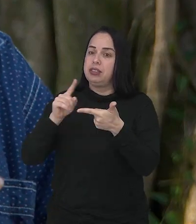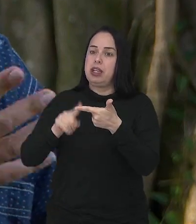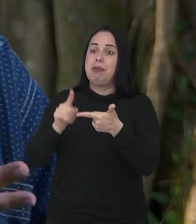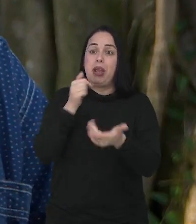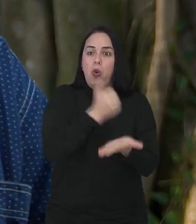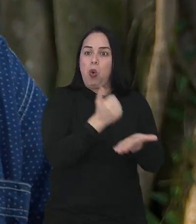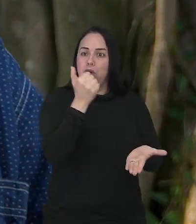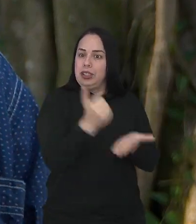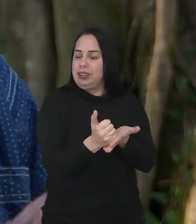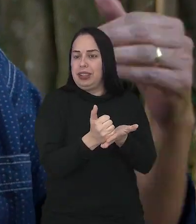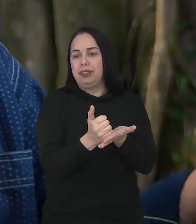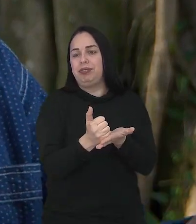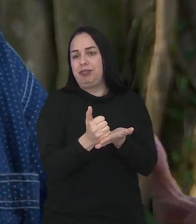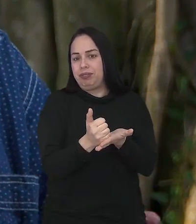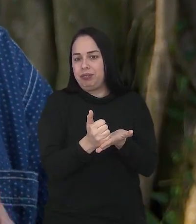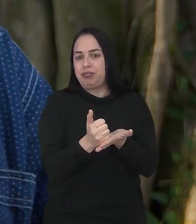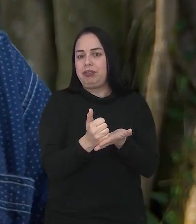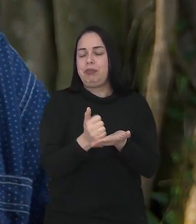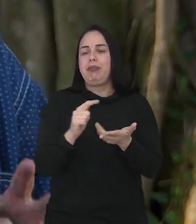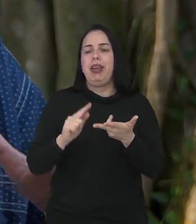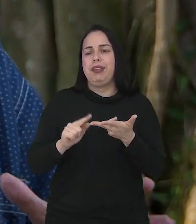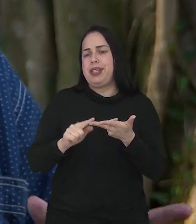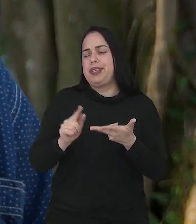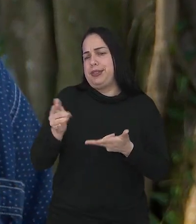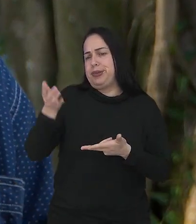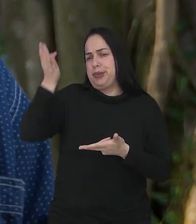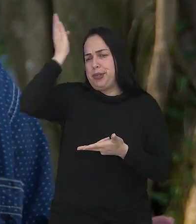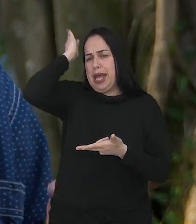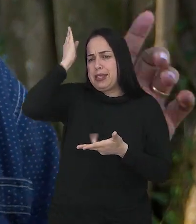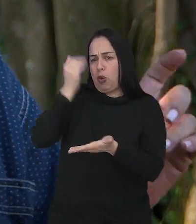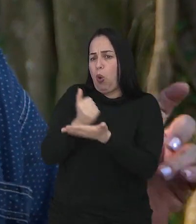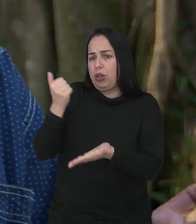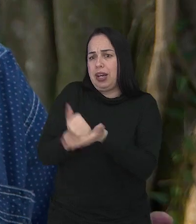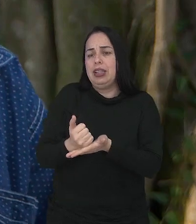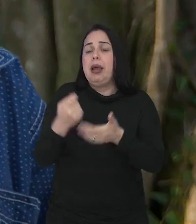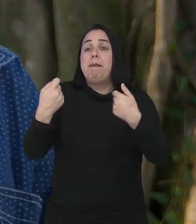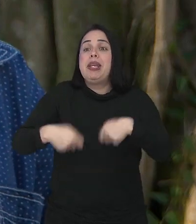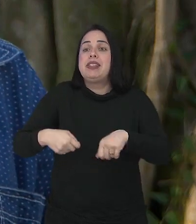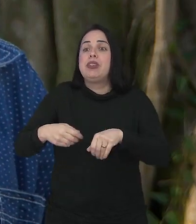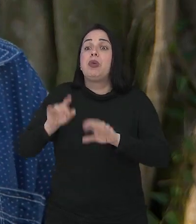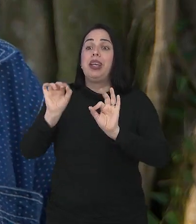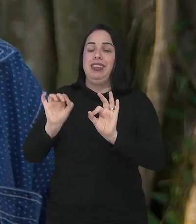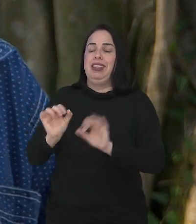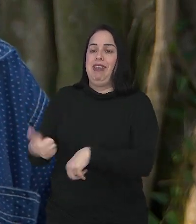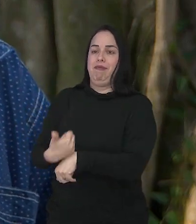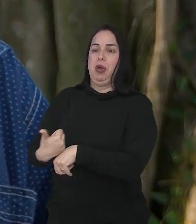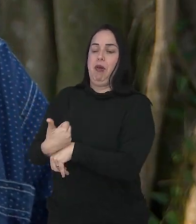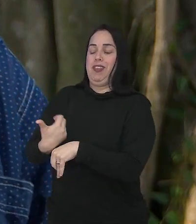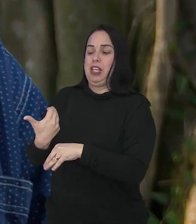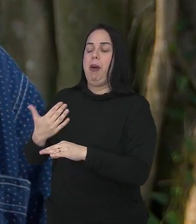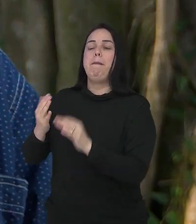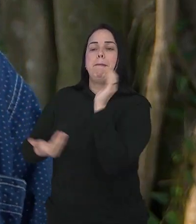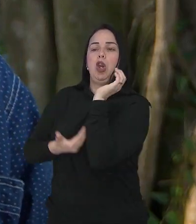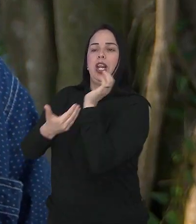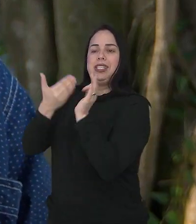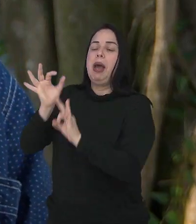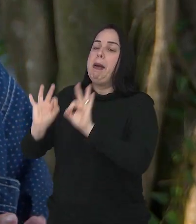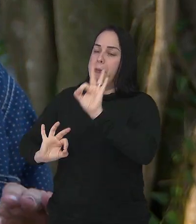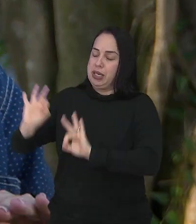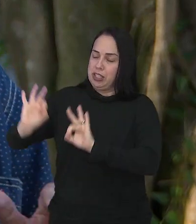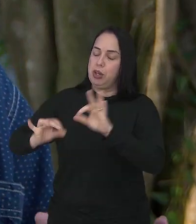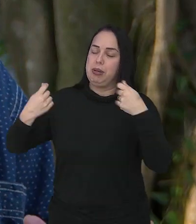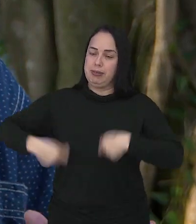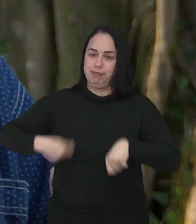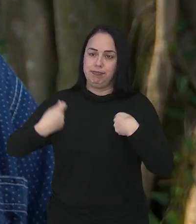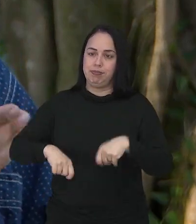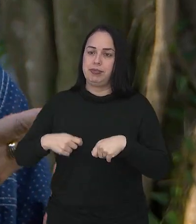contratações diretas, assim, às vezes Sesc. Então você precisa ter a sua vida profissional organizada dessa forma, né? Então eu vejo essa